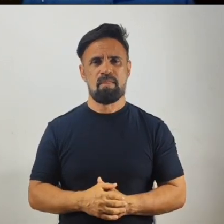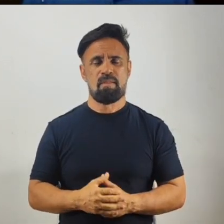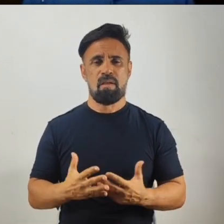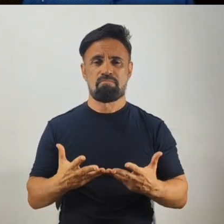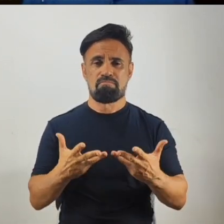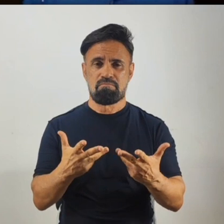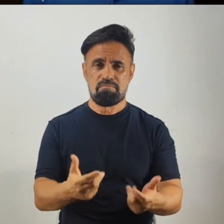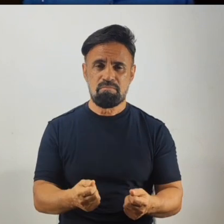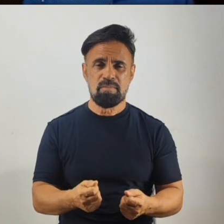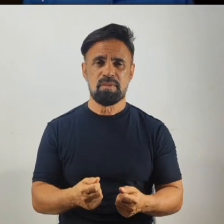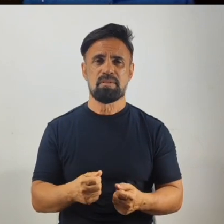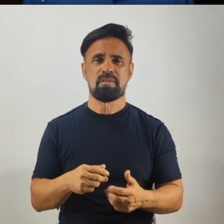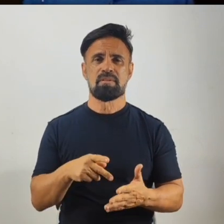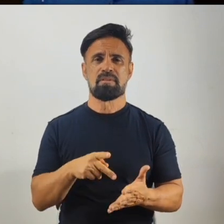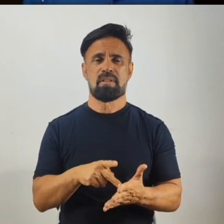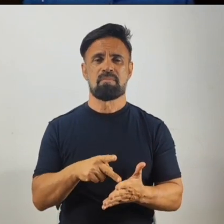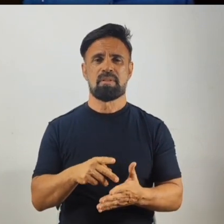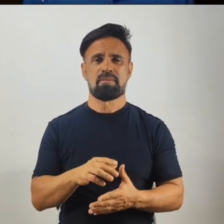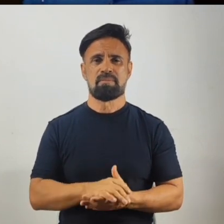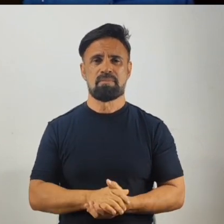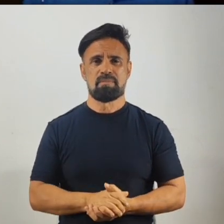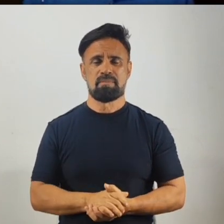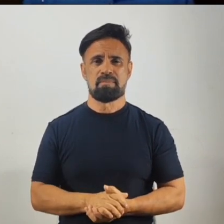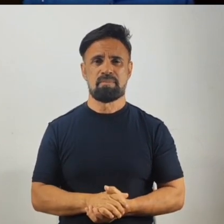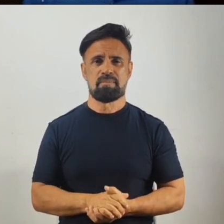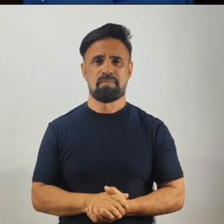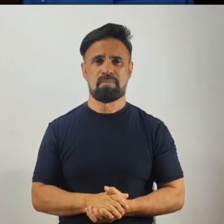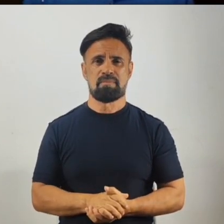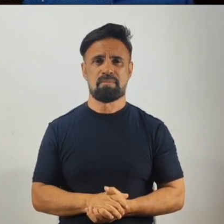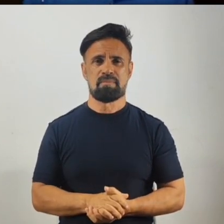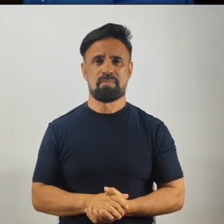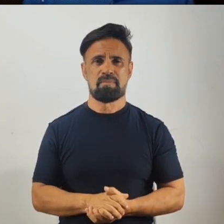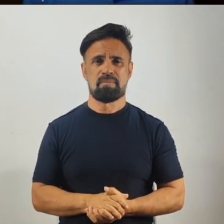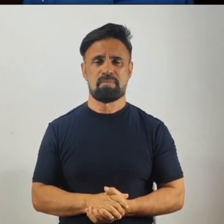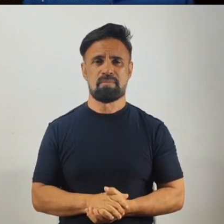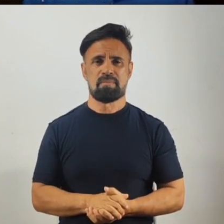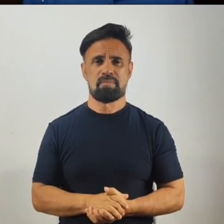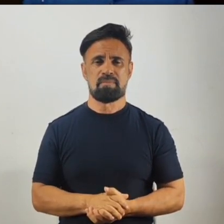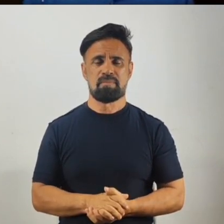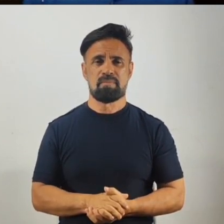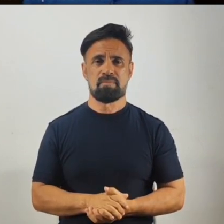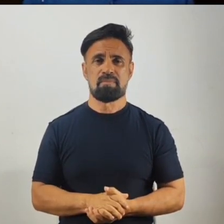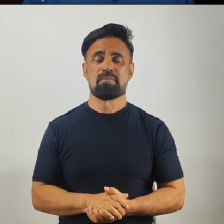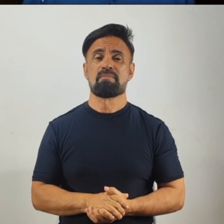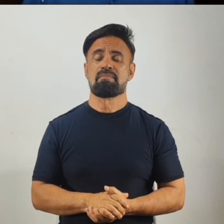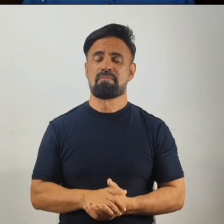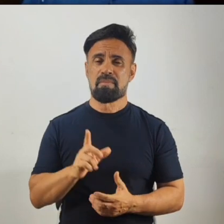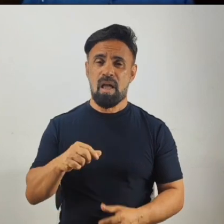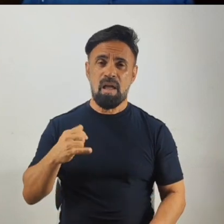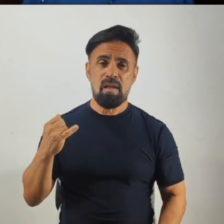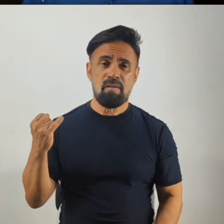clientes e aprimoram a eficiência operacional.